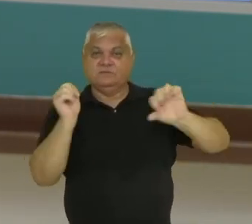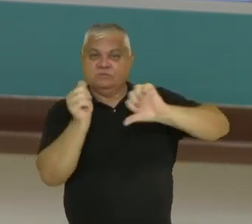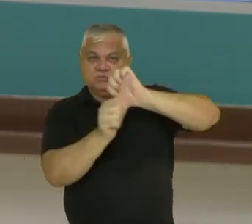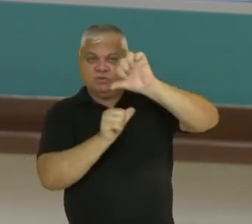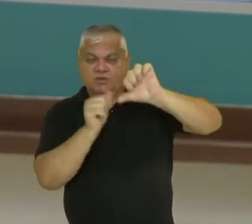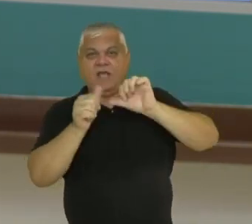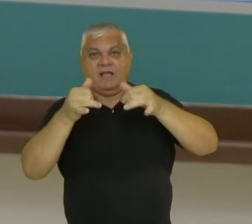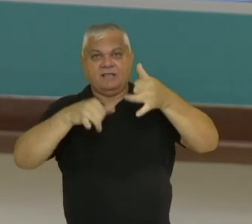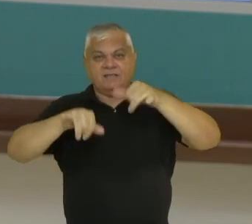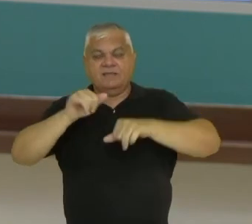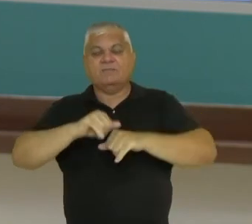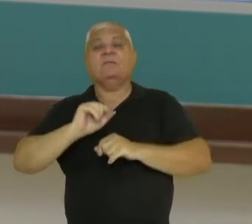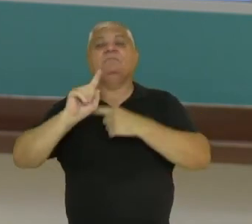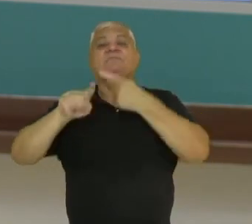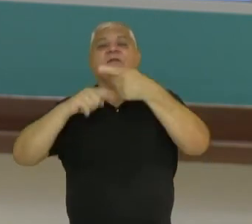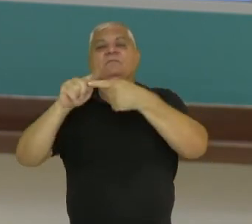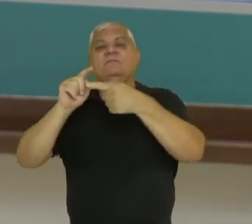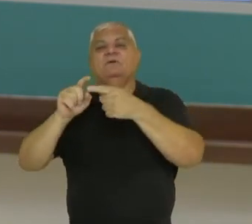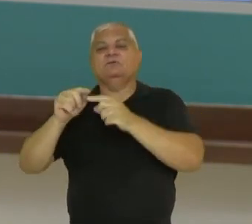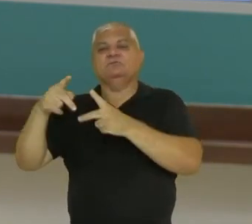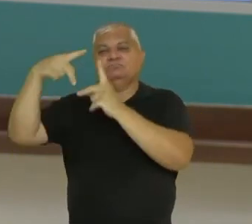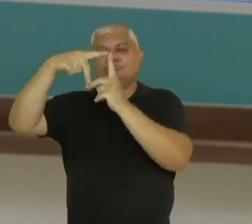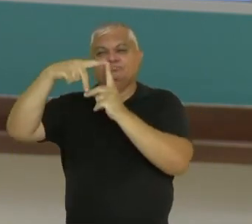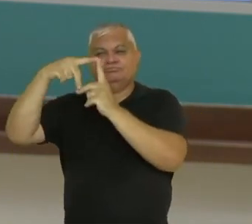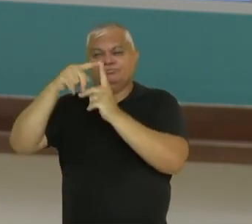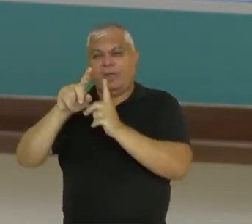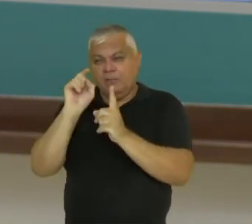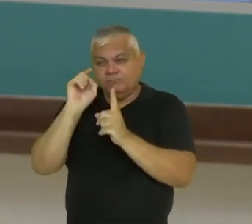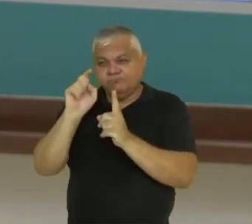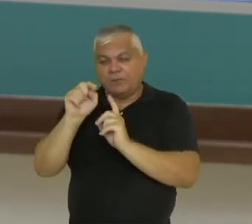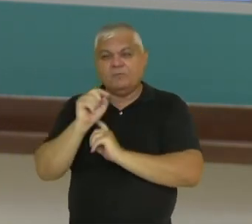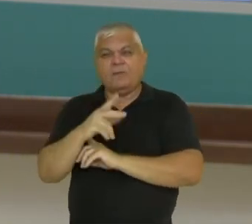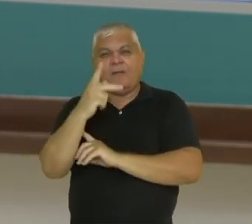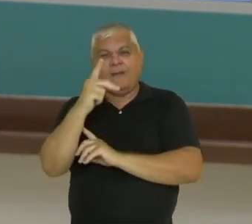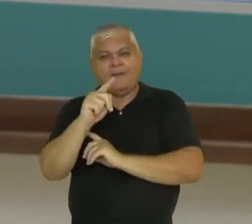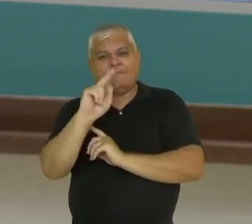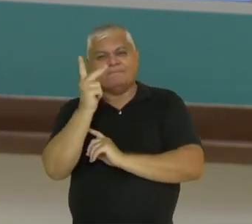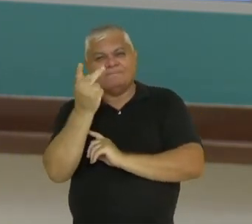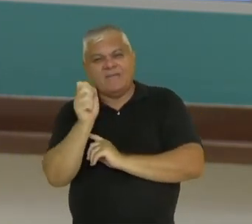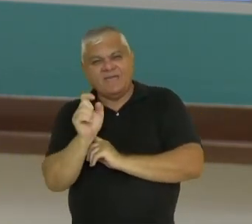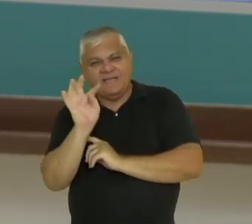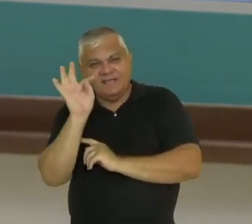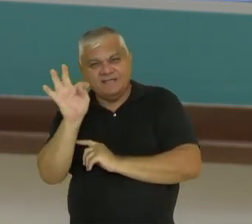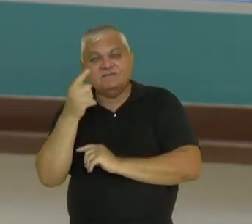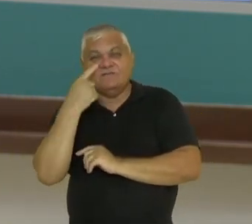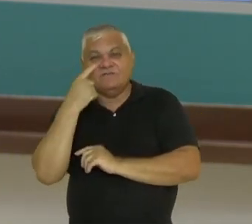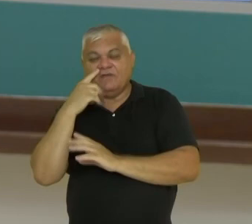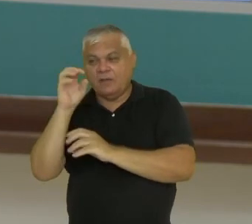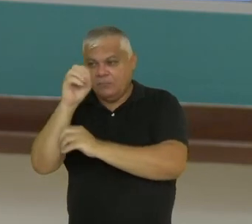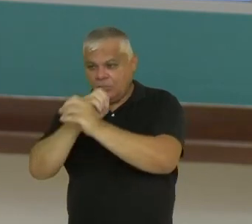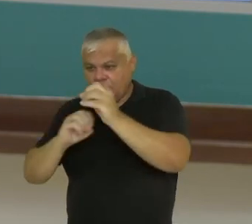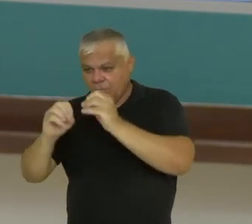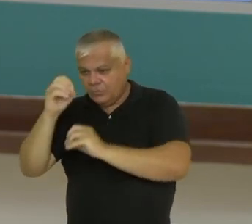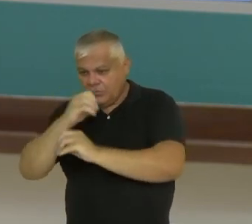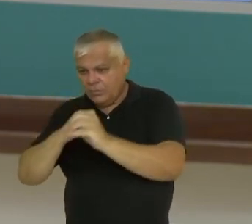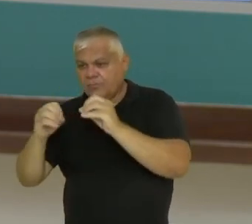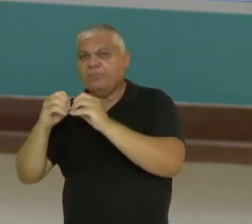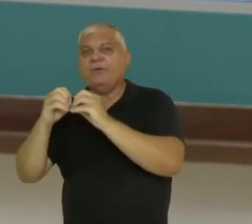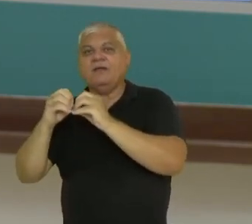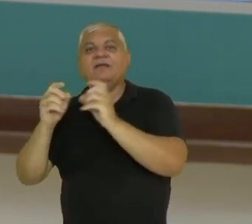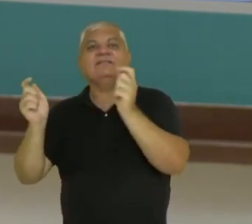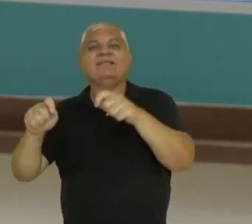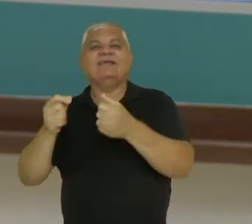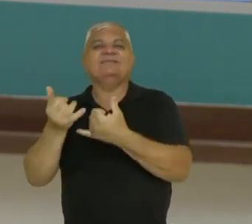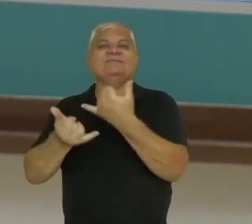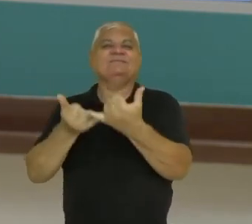equação química e depois você acessa o simulador lá do PET e observa, através das bolinhas e pode fazer as